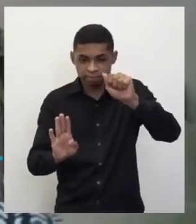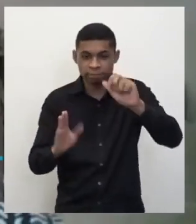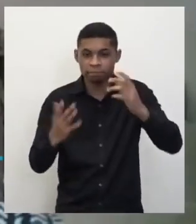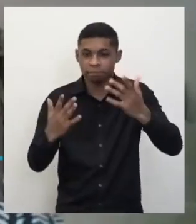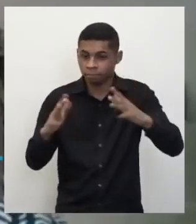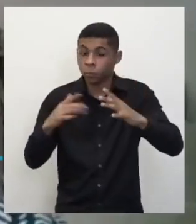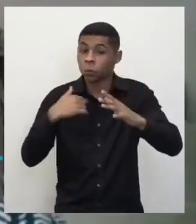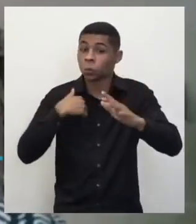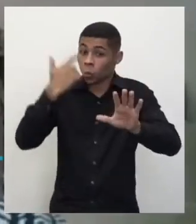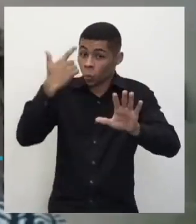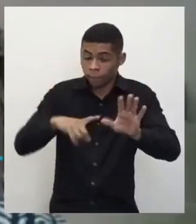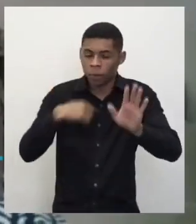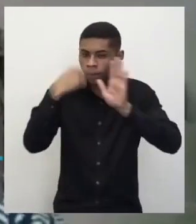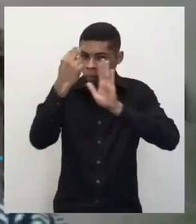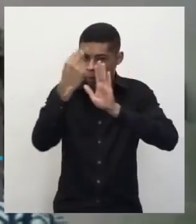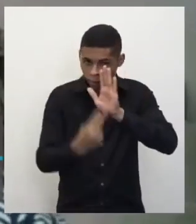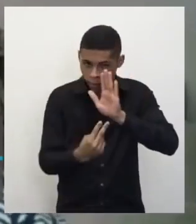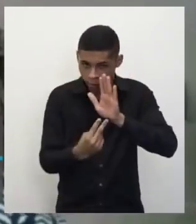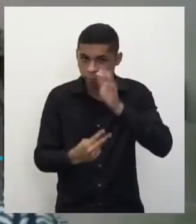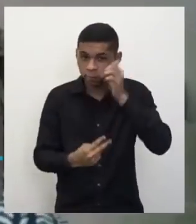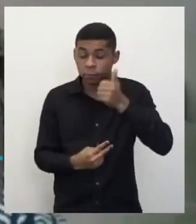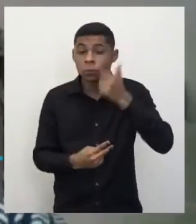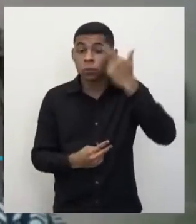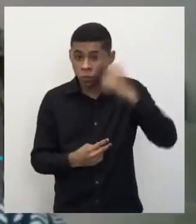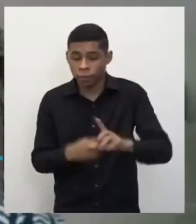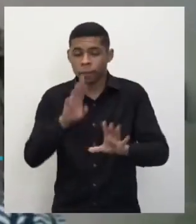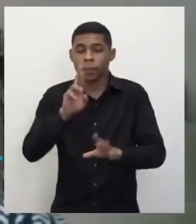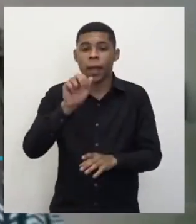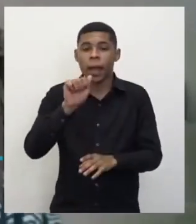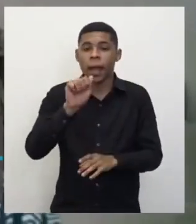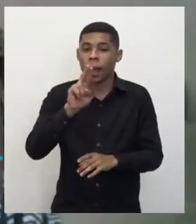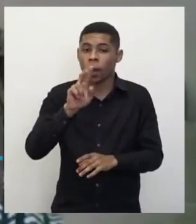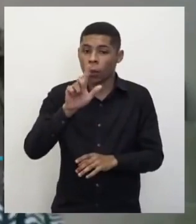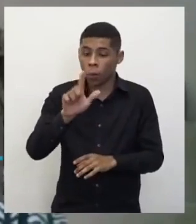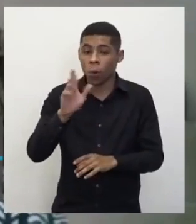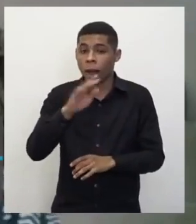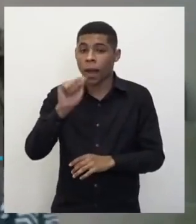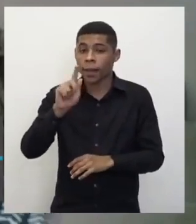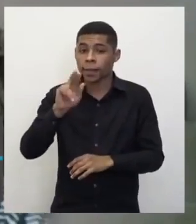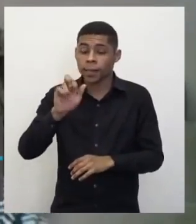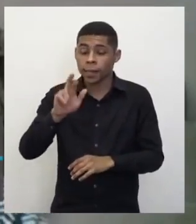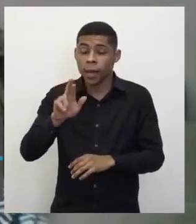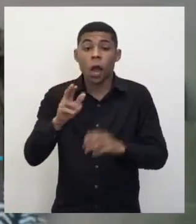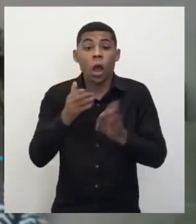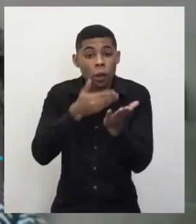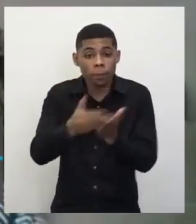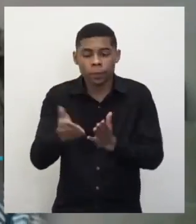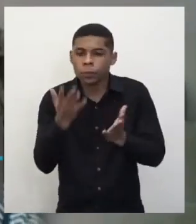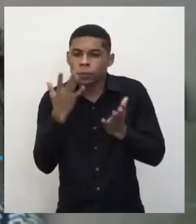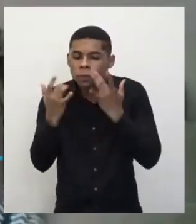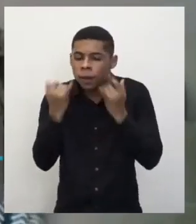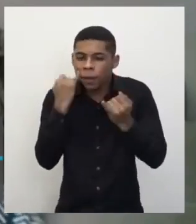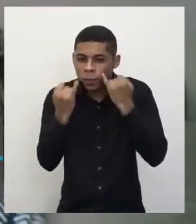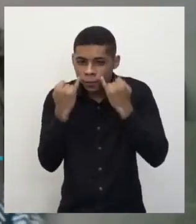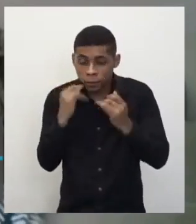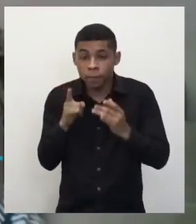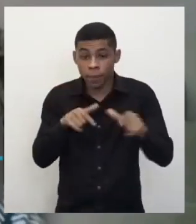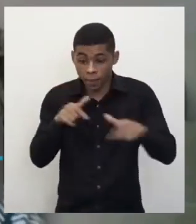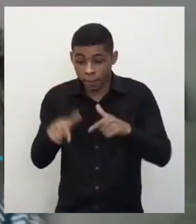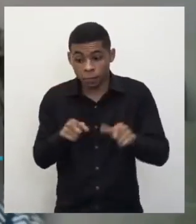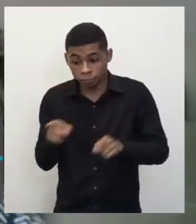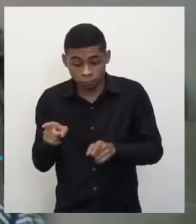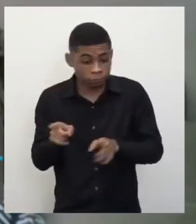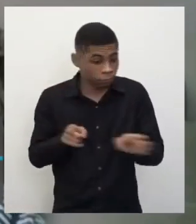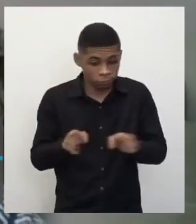eu vou repetir. Raul Aguiar começou a carreira como ilustrador. Entre um trabalho e outro,